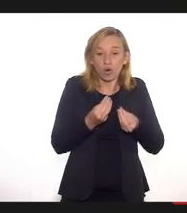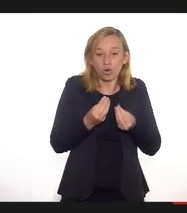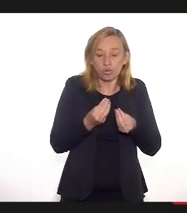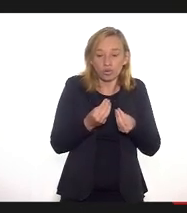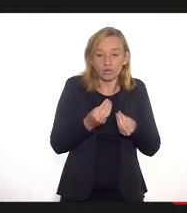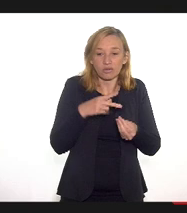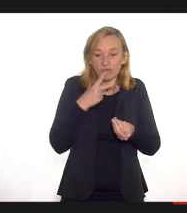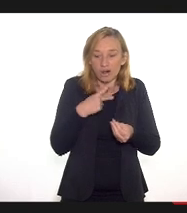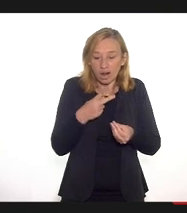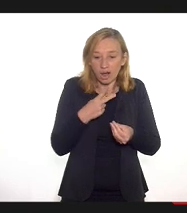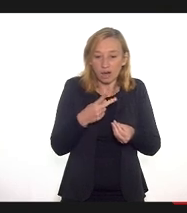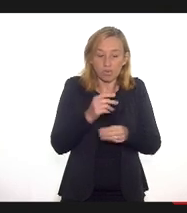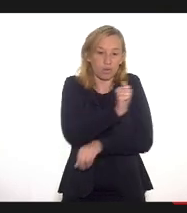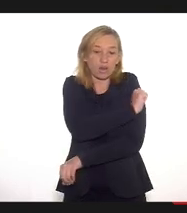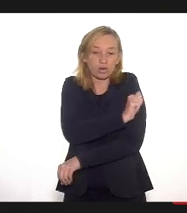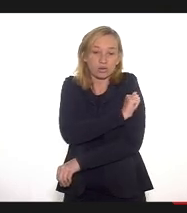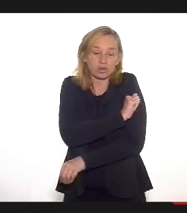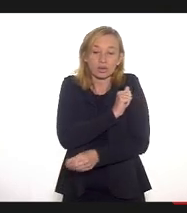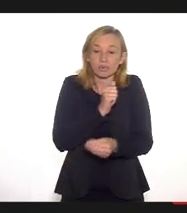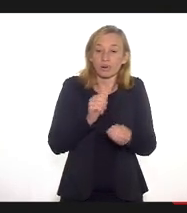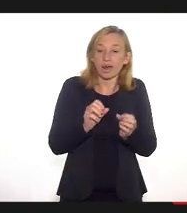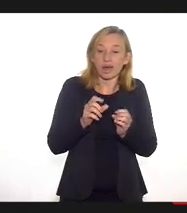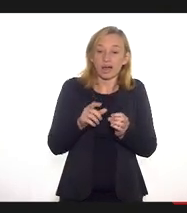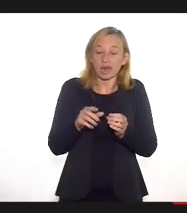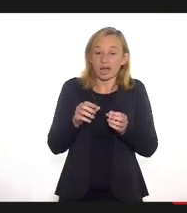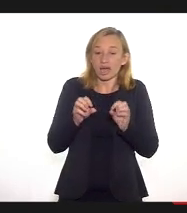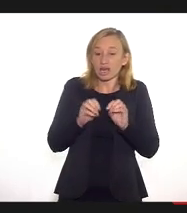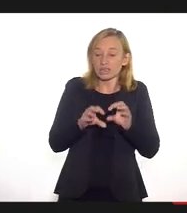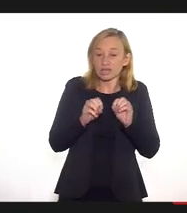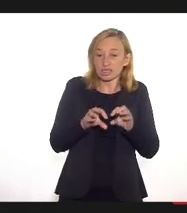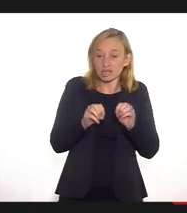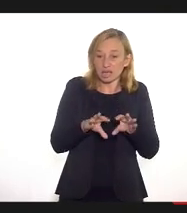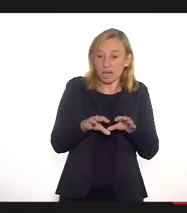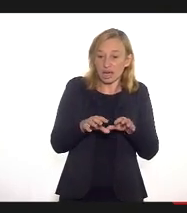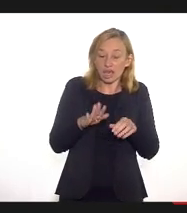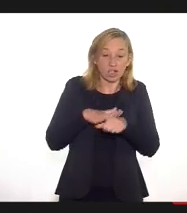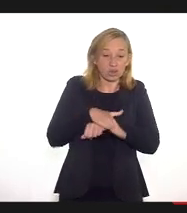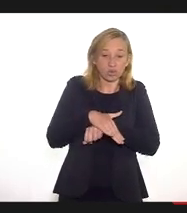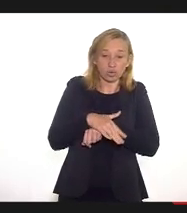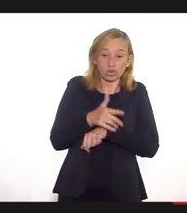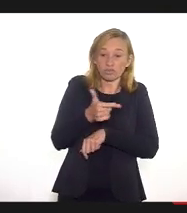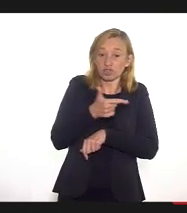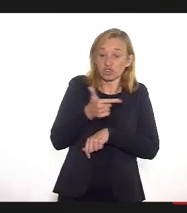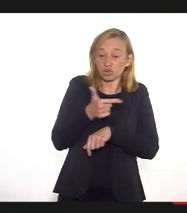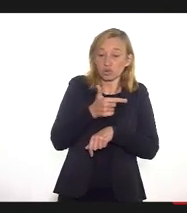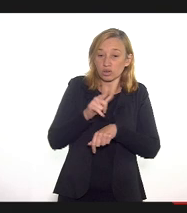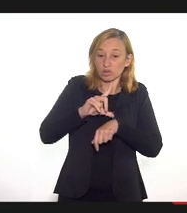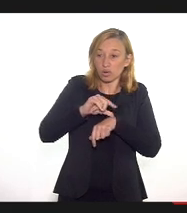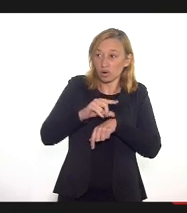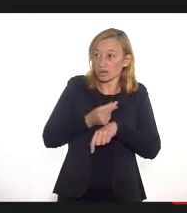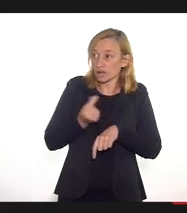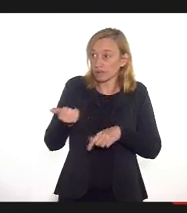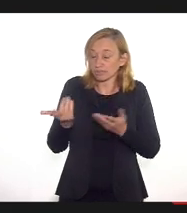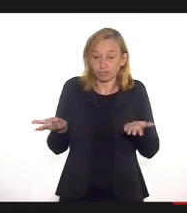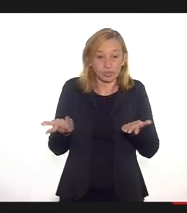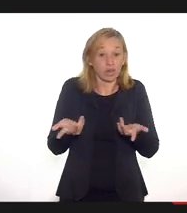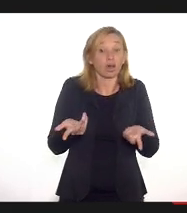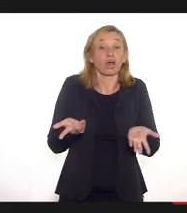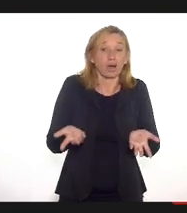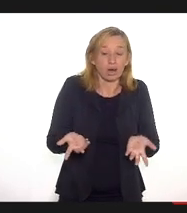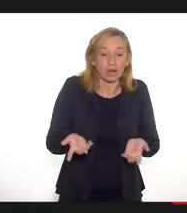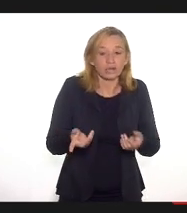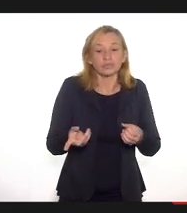no laboratório da unidade, né? Sair às 22 horas da instituição. Então, trazer essa demanda